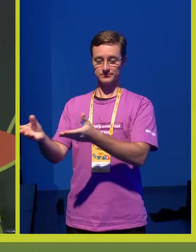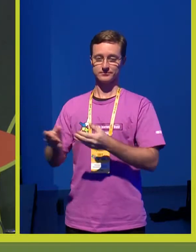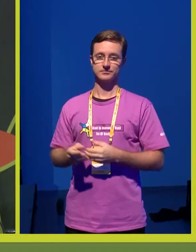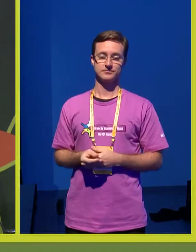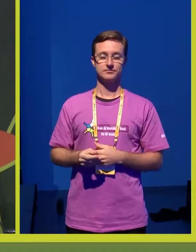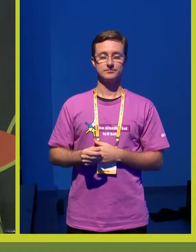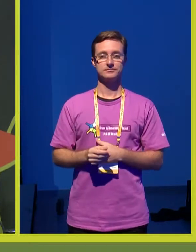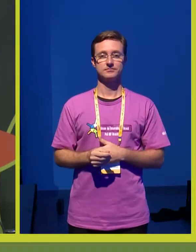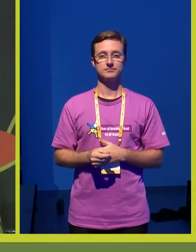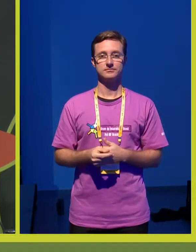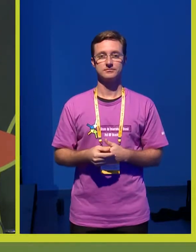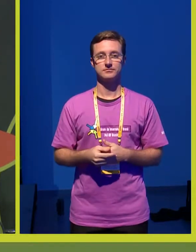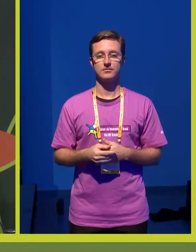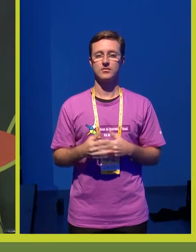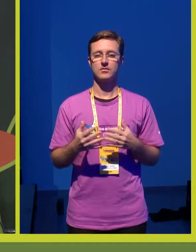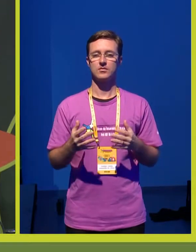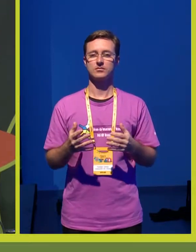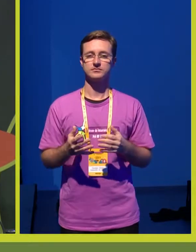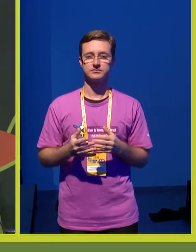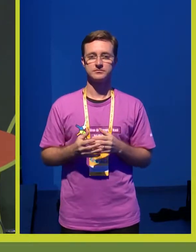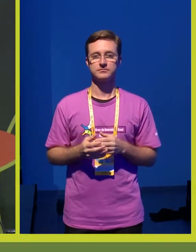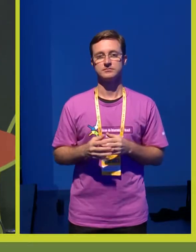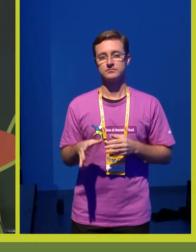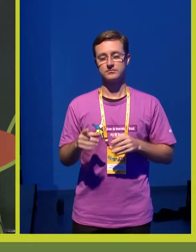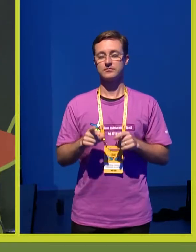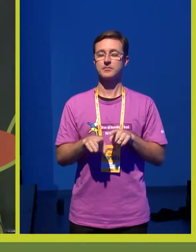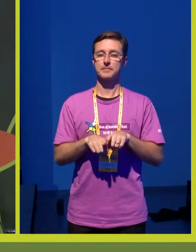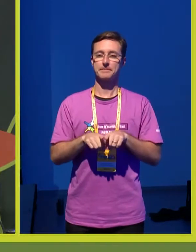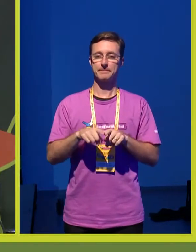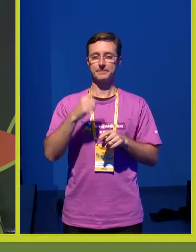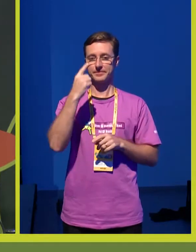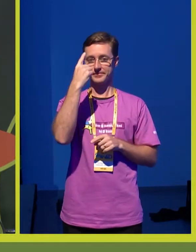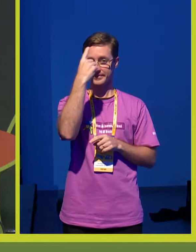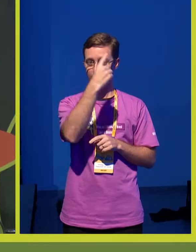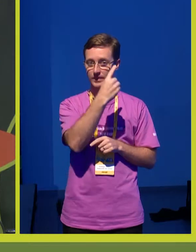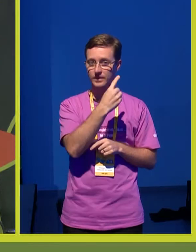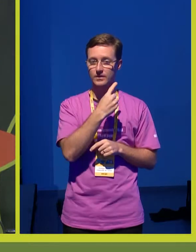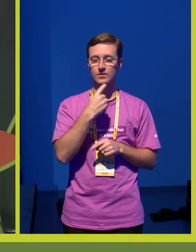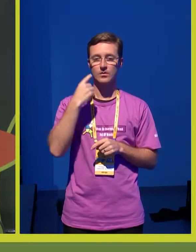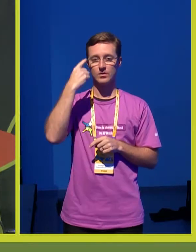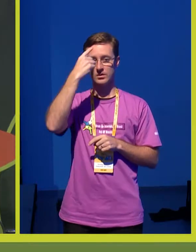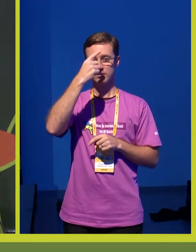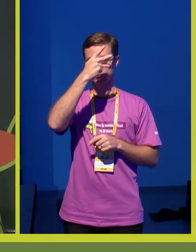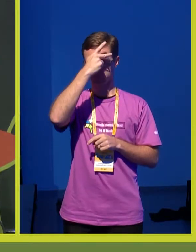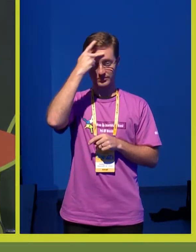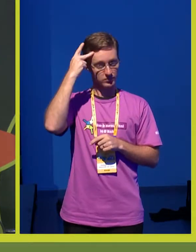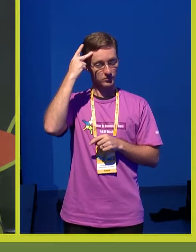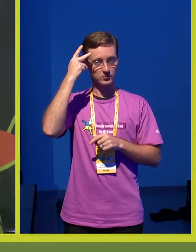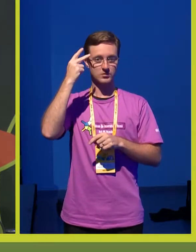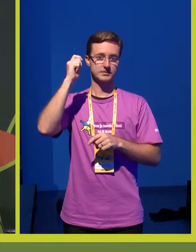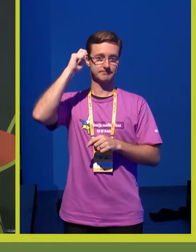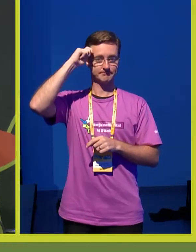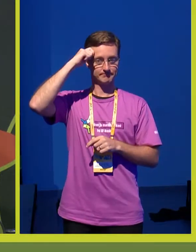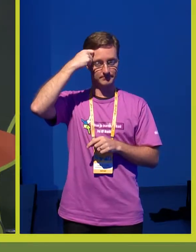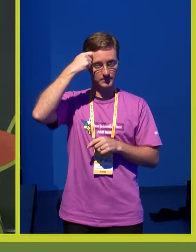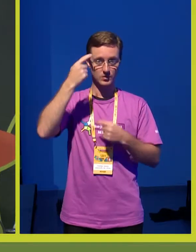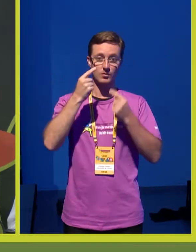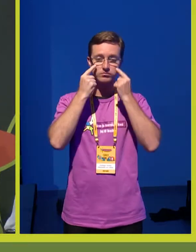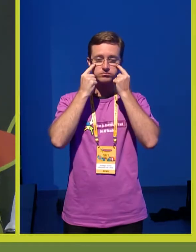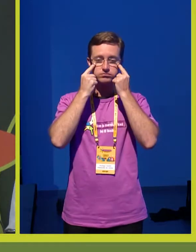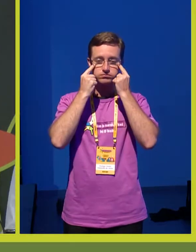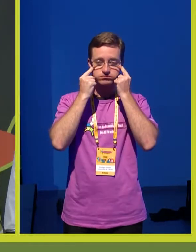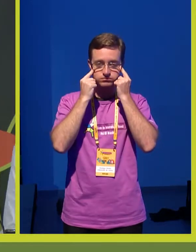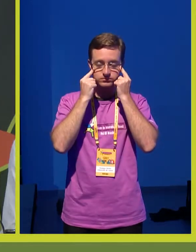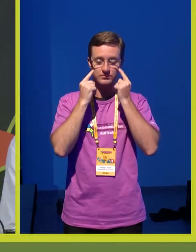questão só do reconhecimento de negros e asiáticos hoje se você usa um